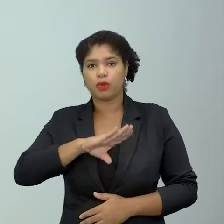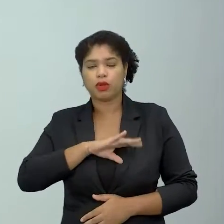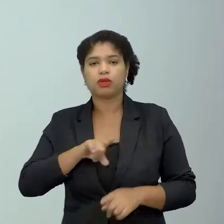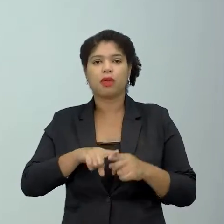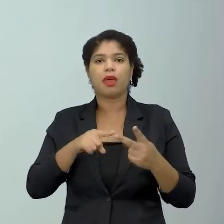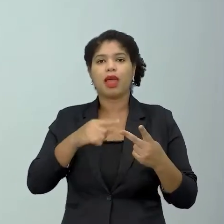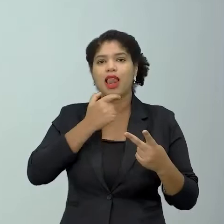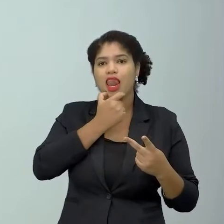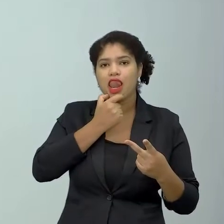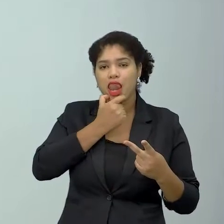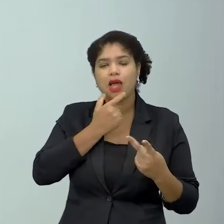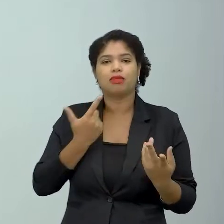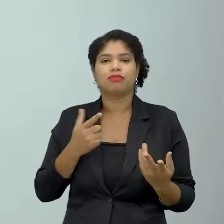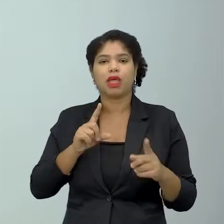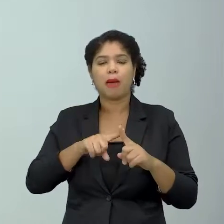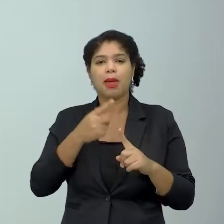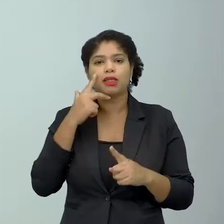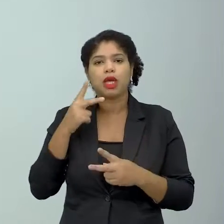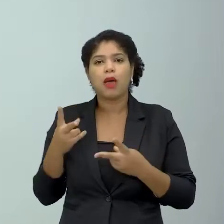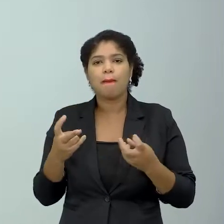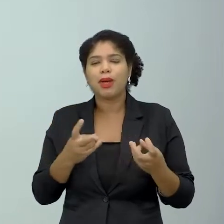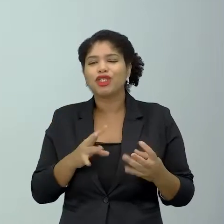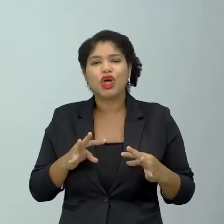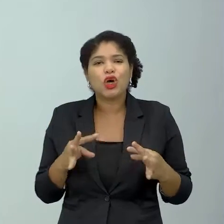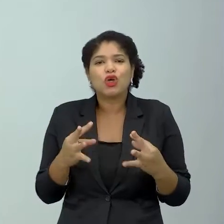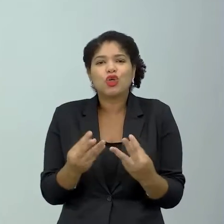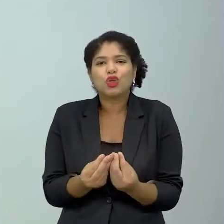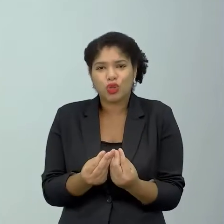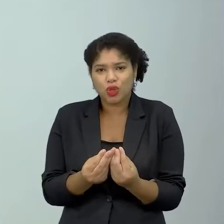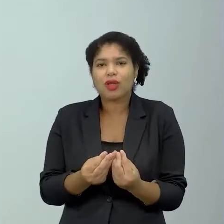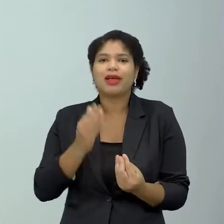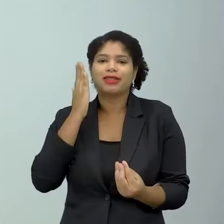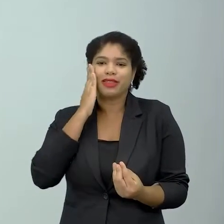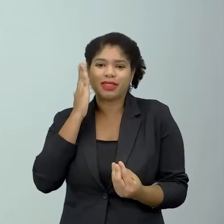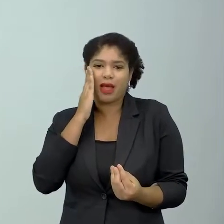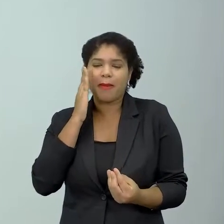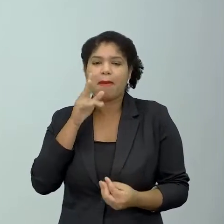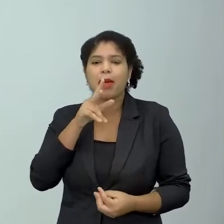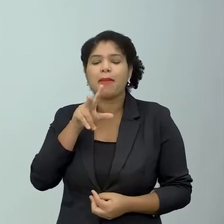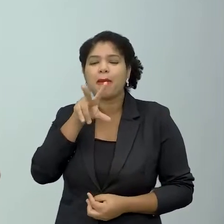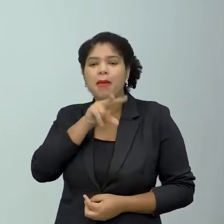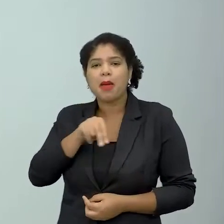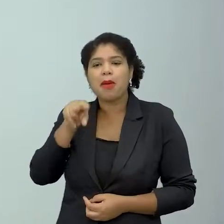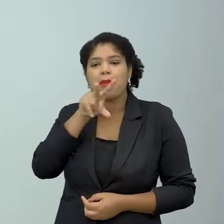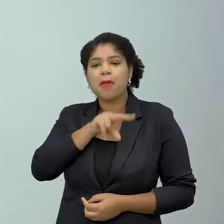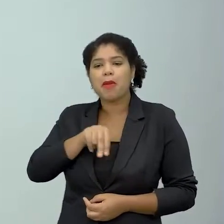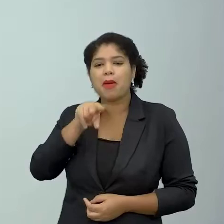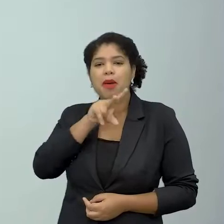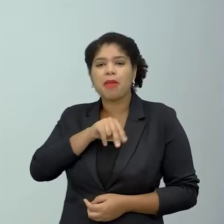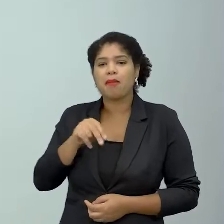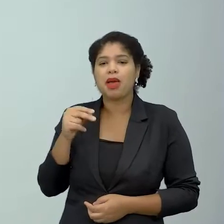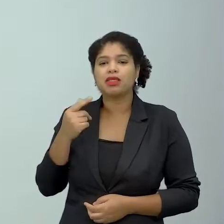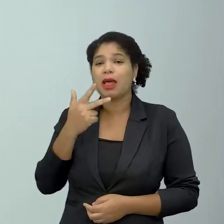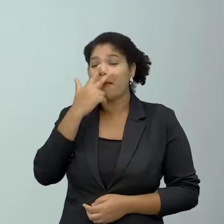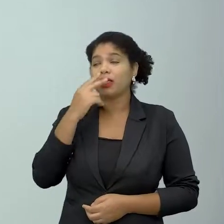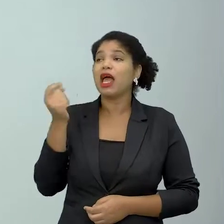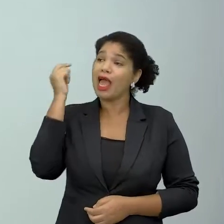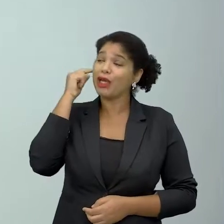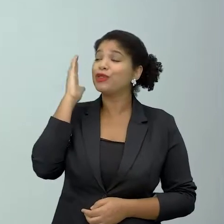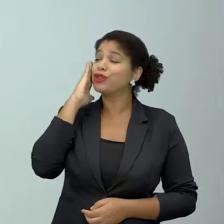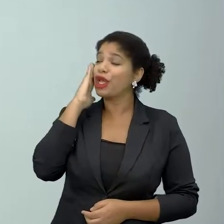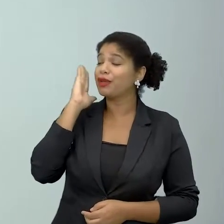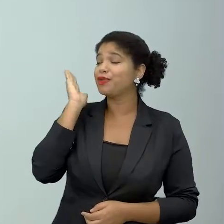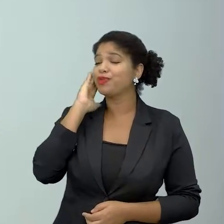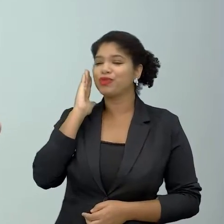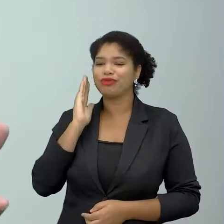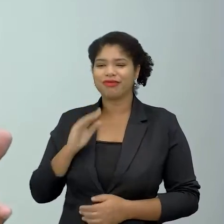né? Então, como todo mundo sabe falar o idioma, às vezes as pessoas se sentem especialistas no idioma. Então,